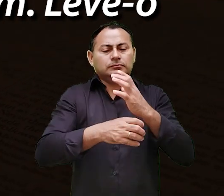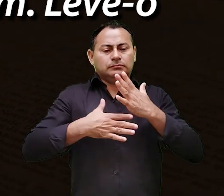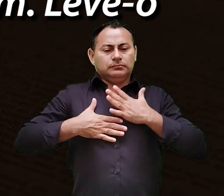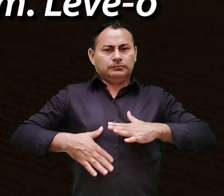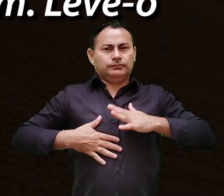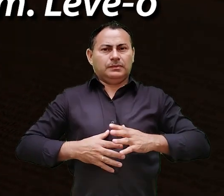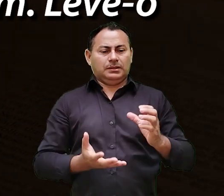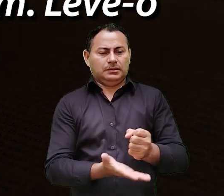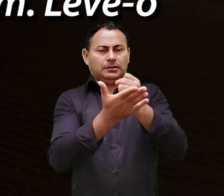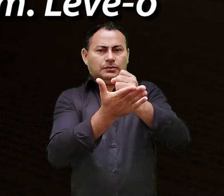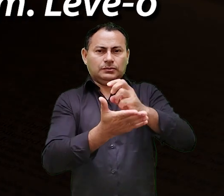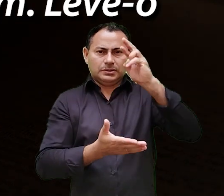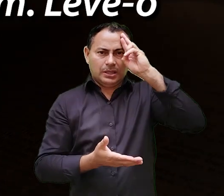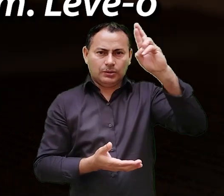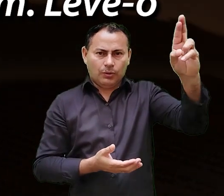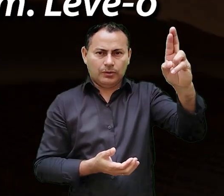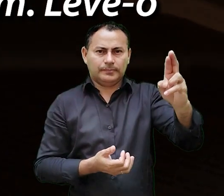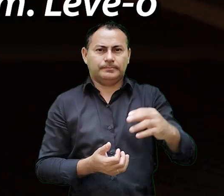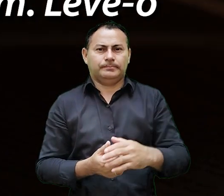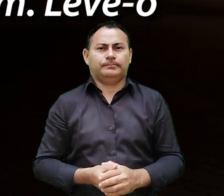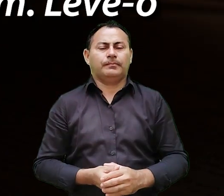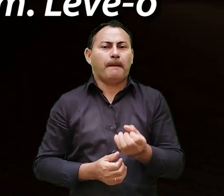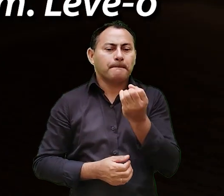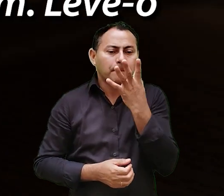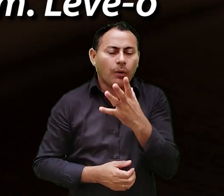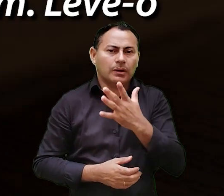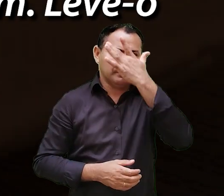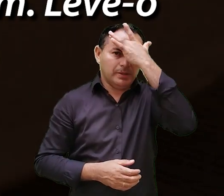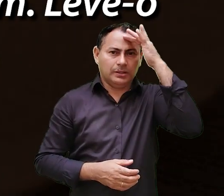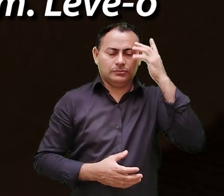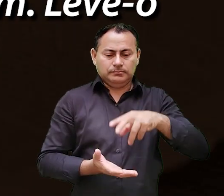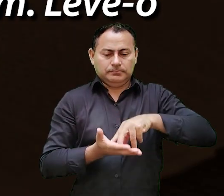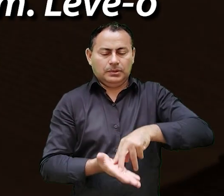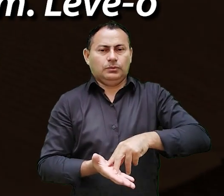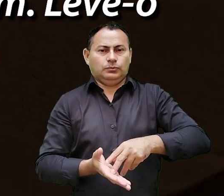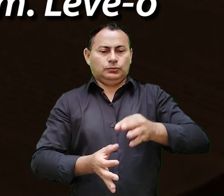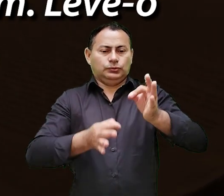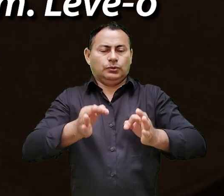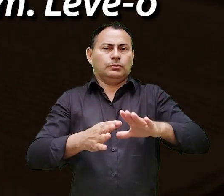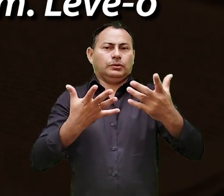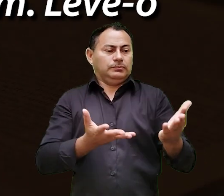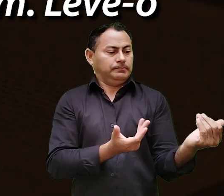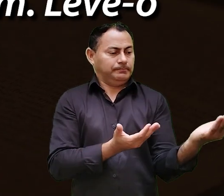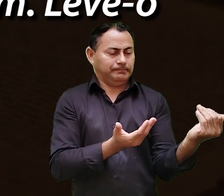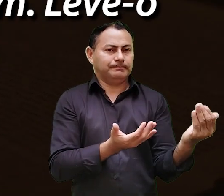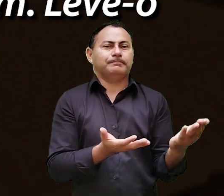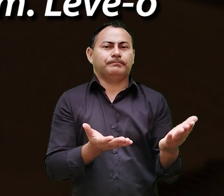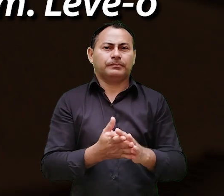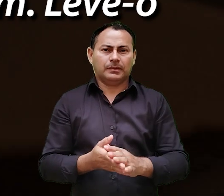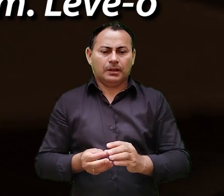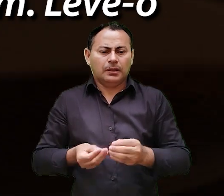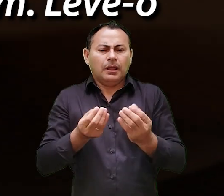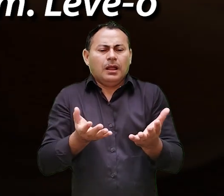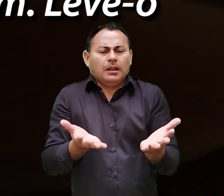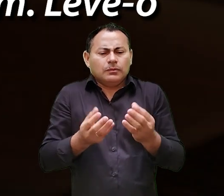esperar tranquilo pela salvação do Senhor. É bom que o homem suporte o jugo enquanto é jovem. Leve-o sozinho